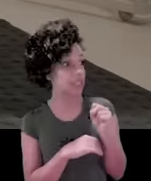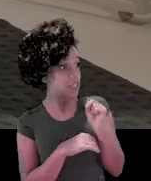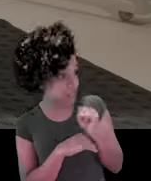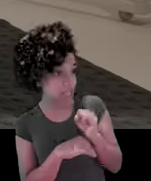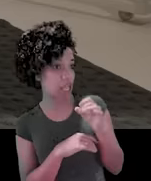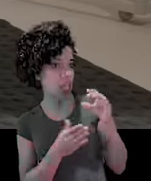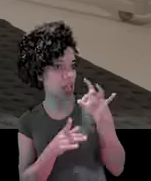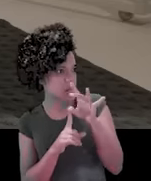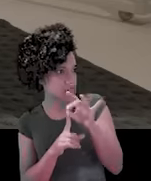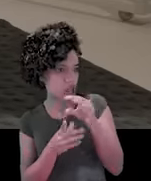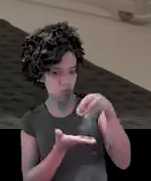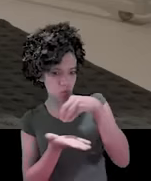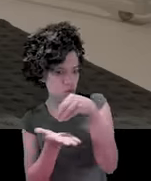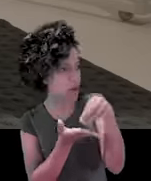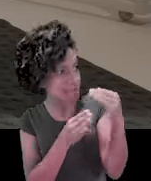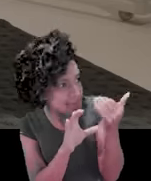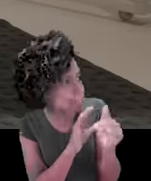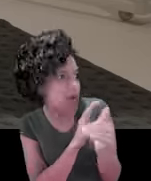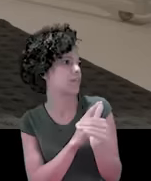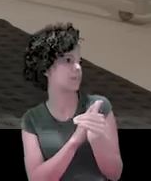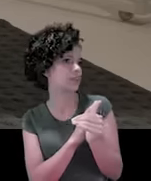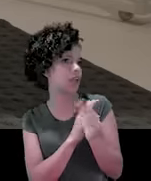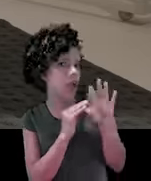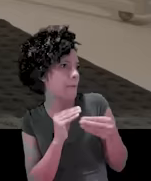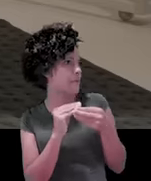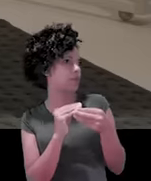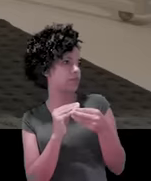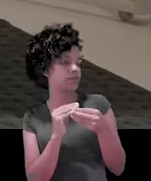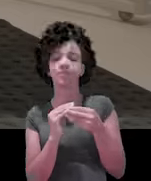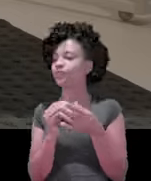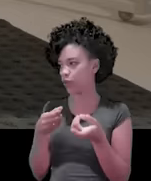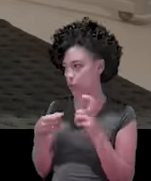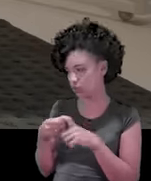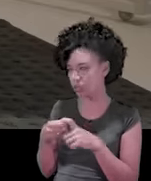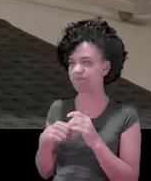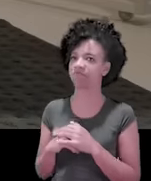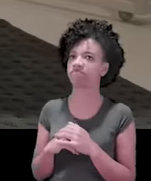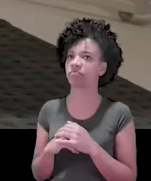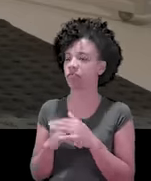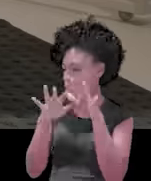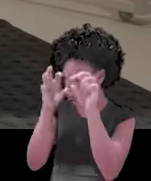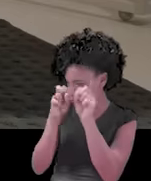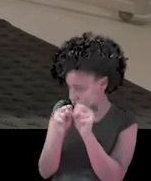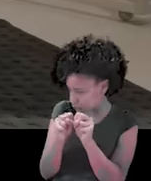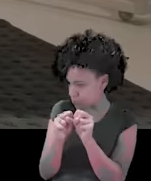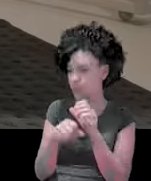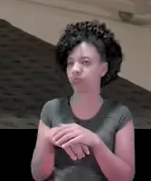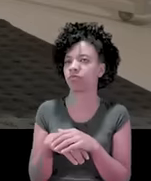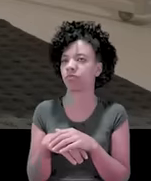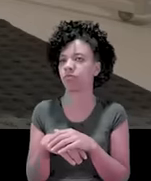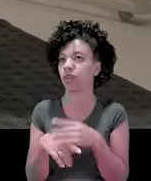do satélite sem Claro Manda manda é um pacote cara eu queria voltar na coisa da escuridão